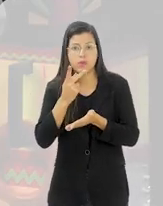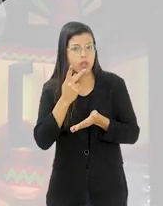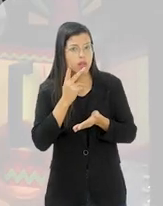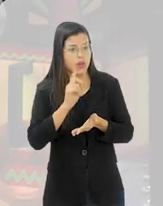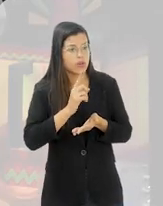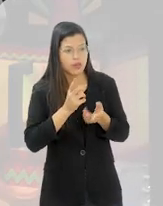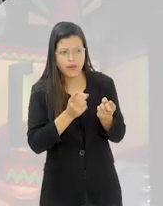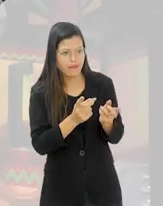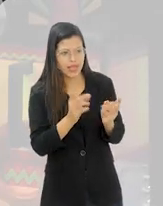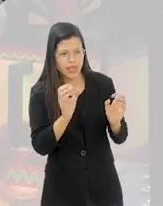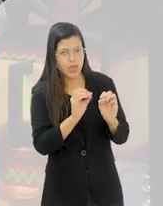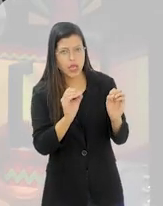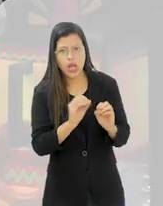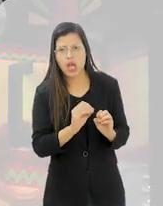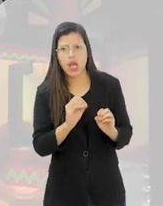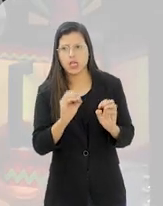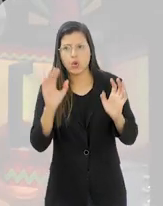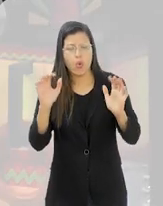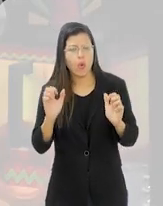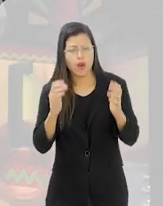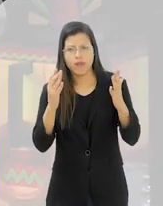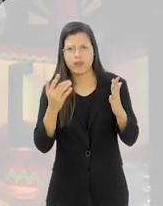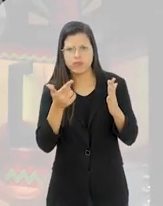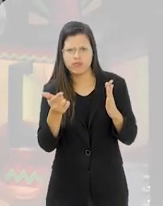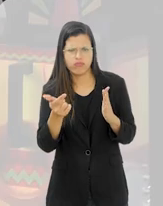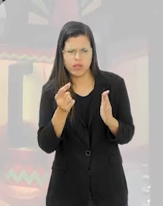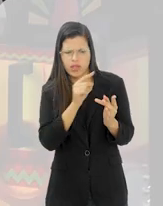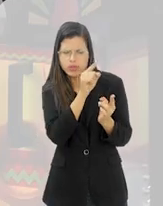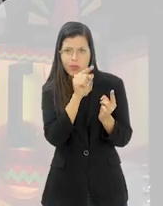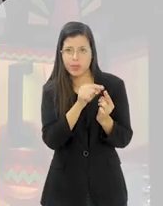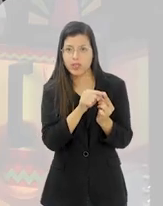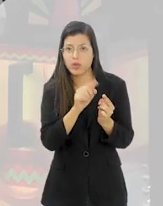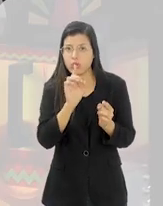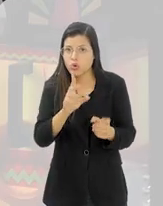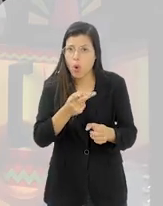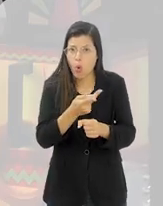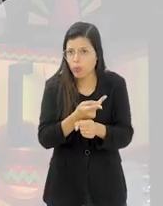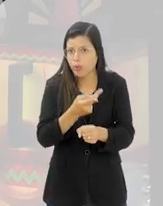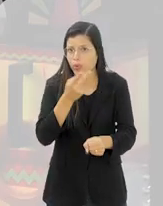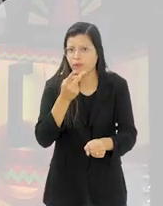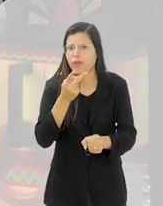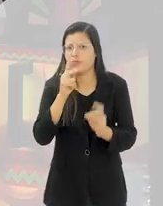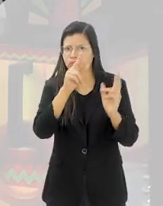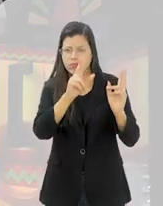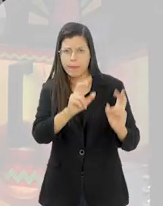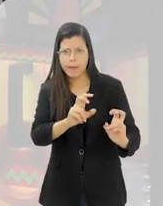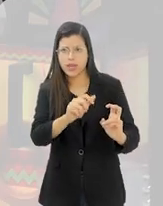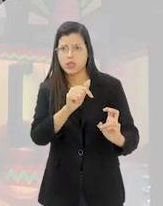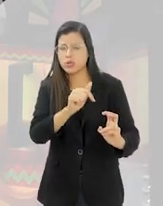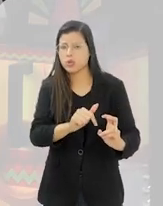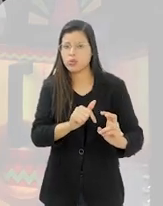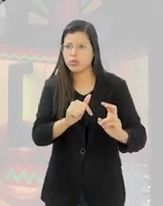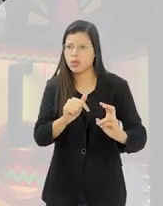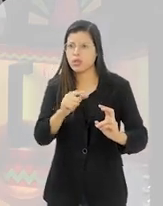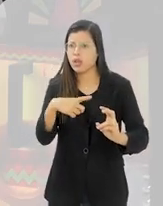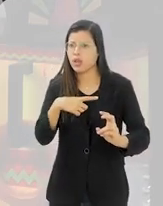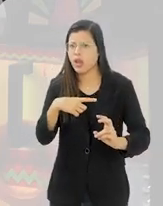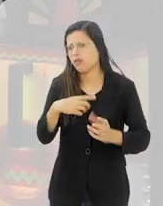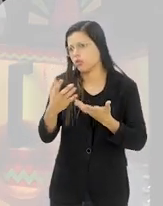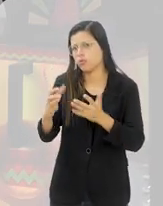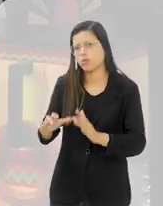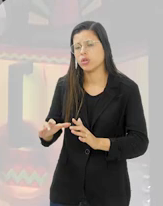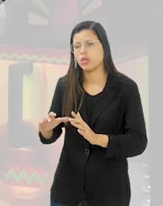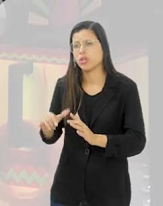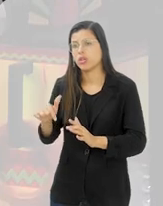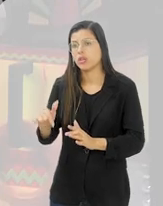vender nada. O evento não tem fins lucrativos, a gente não comercializa nada. Só o troféu, que é temático, todos os anos, e vai fazer uma menção a ela.